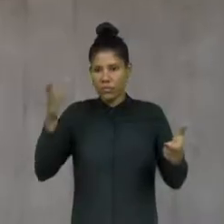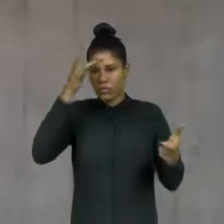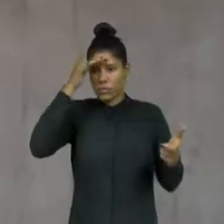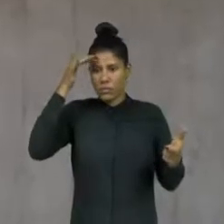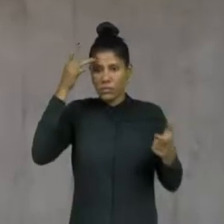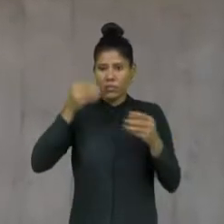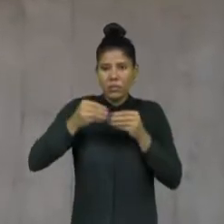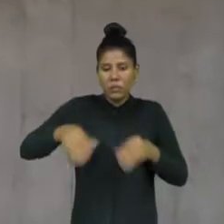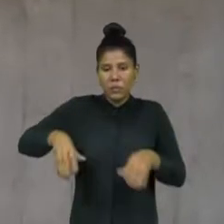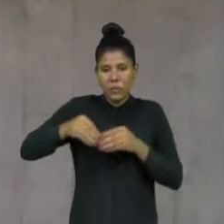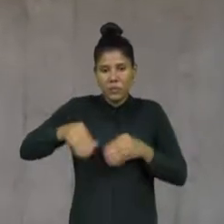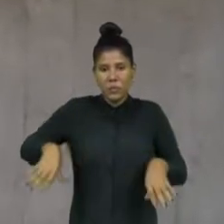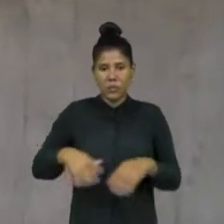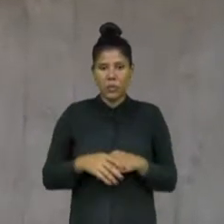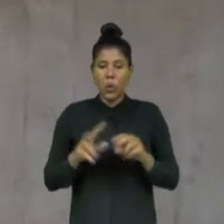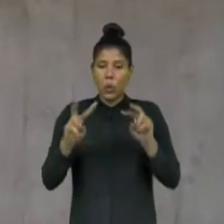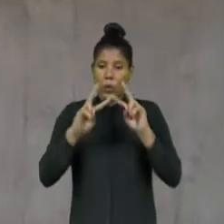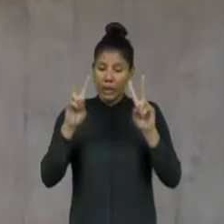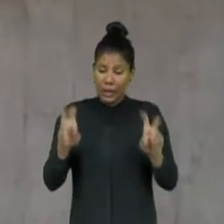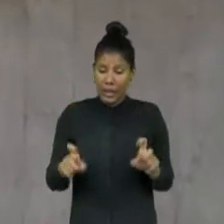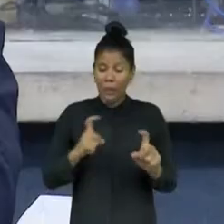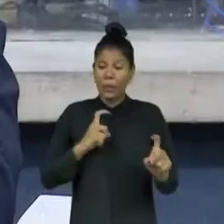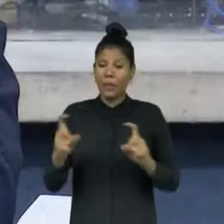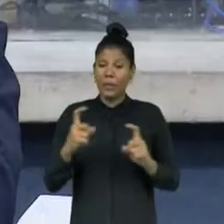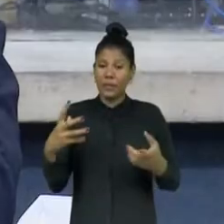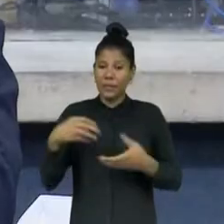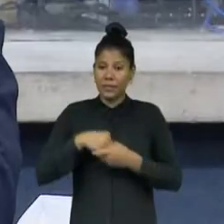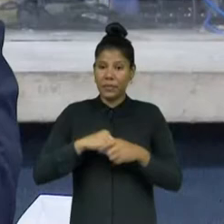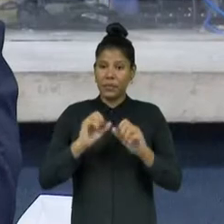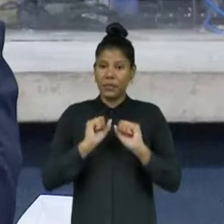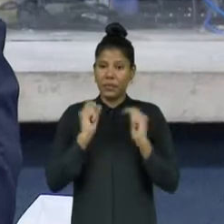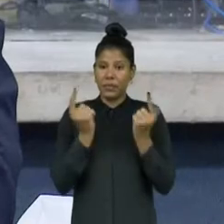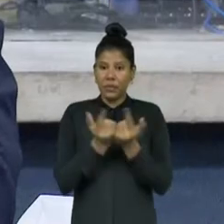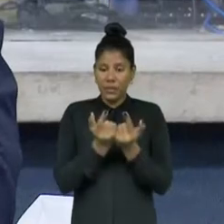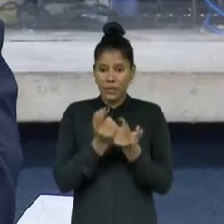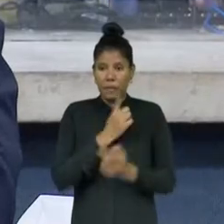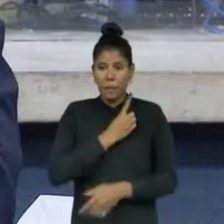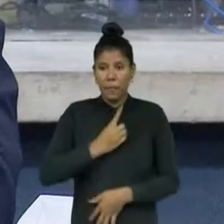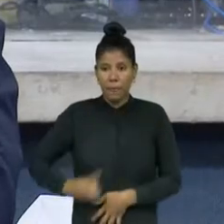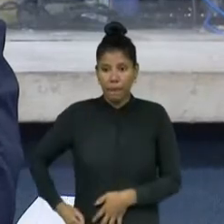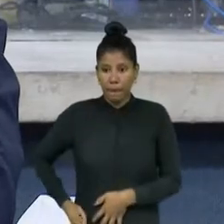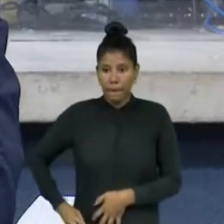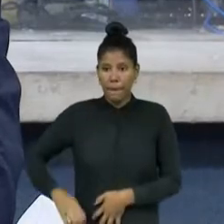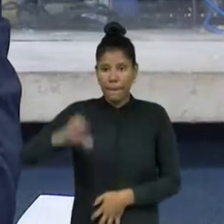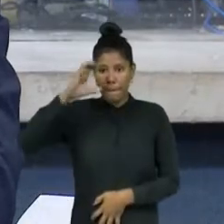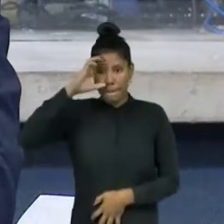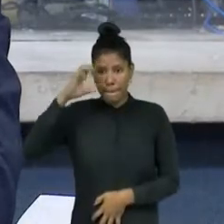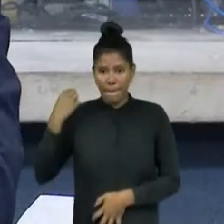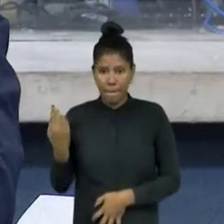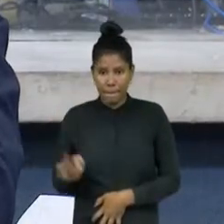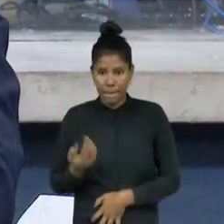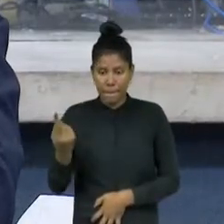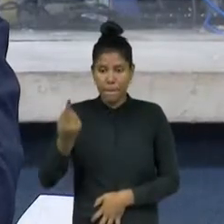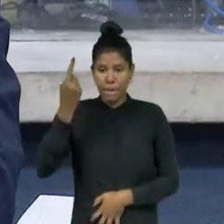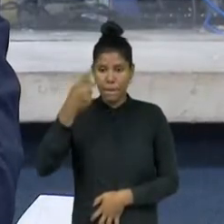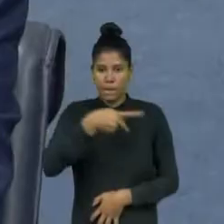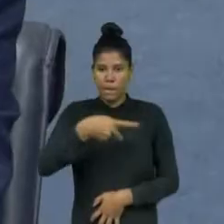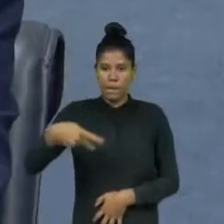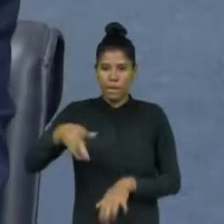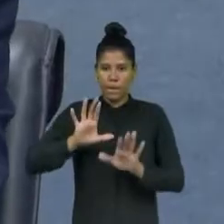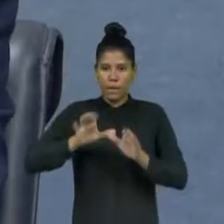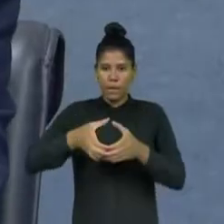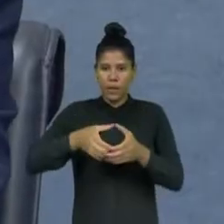O assunto ganhou repercussão na Assembleia Legislativa. O deputado Renato Roseno, presidente da Comissão de Direitos Humanos e